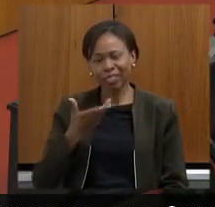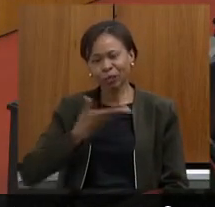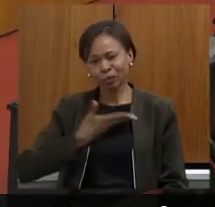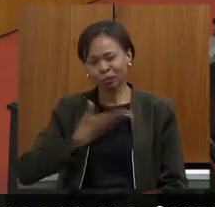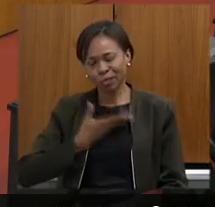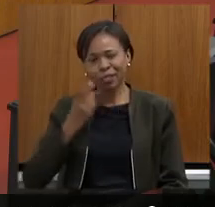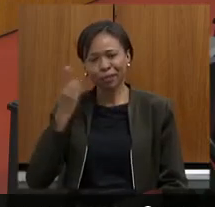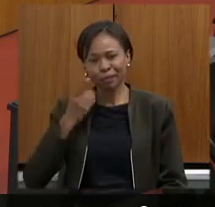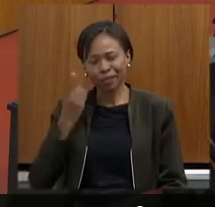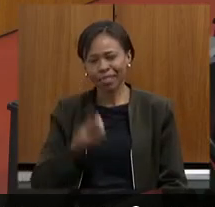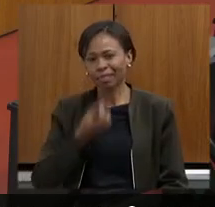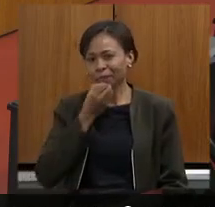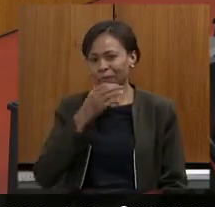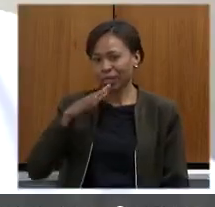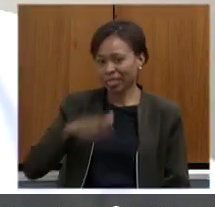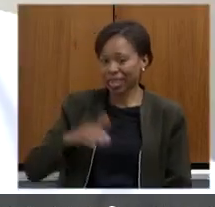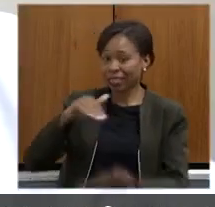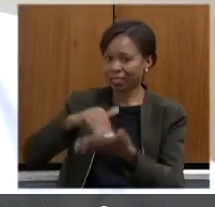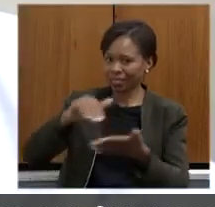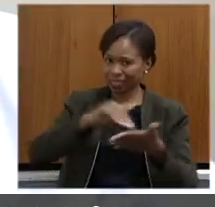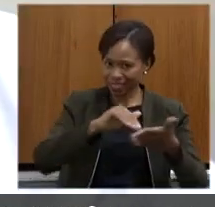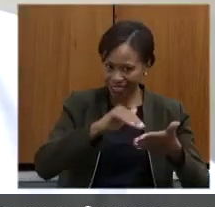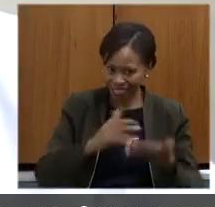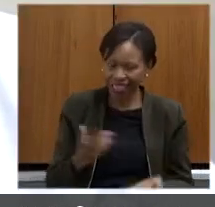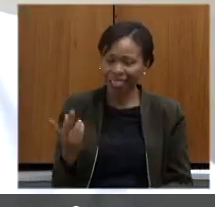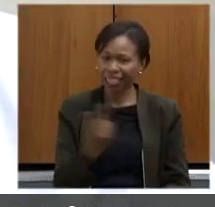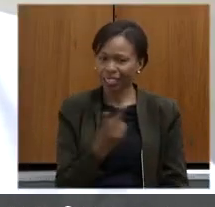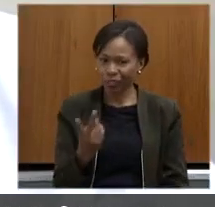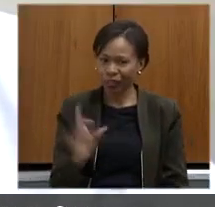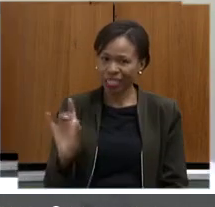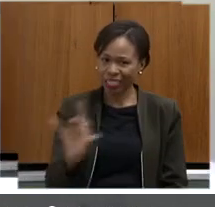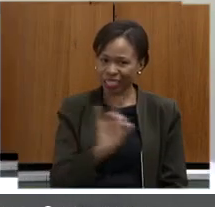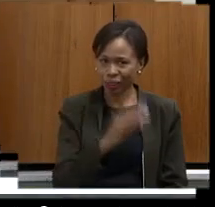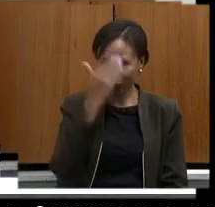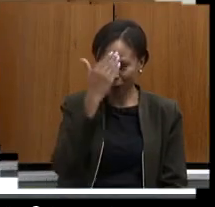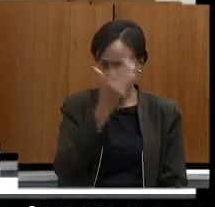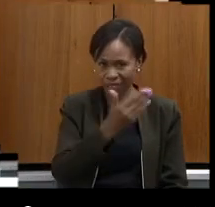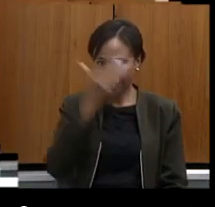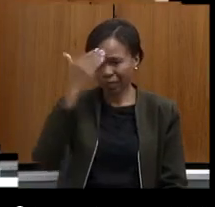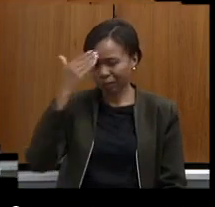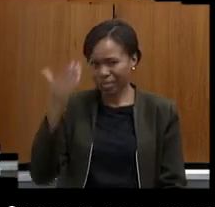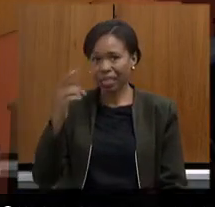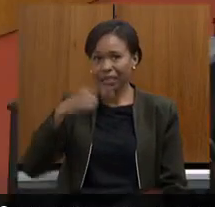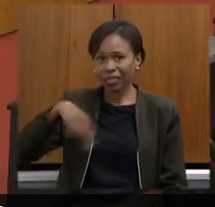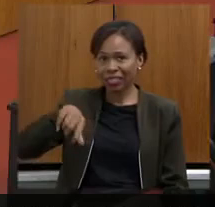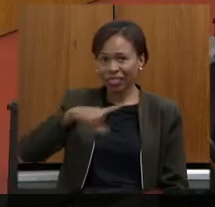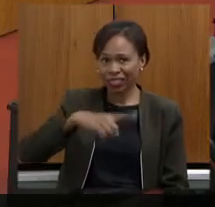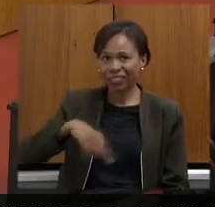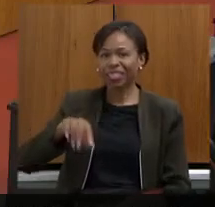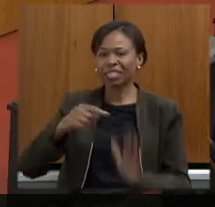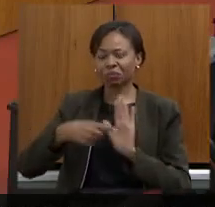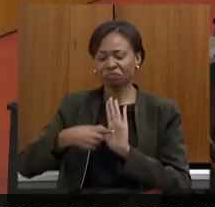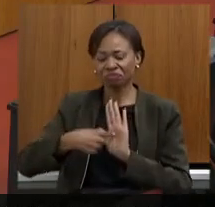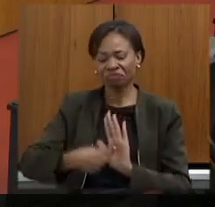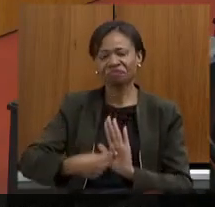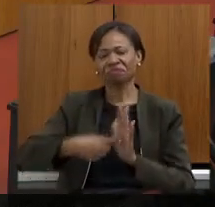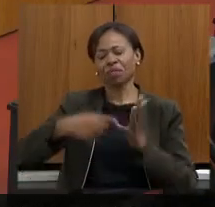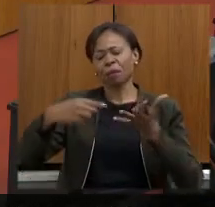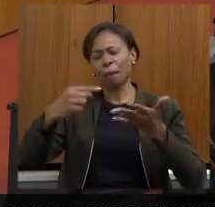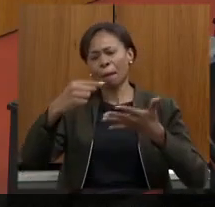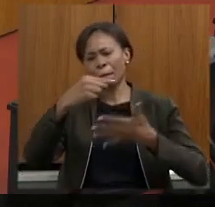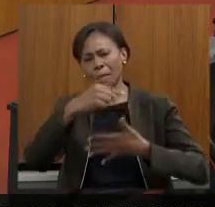colegas Boa tarde secretários e muito obrigado cada um deles é narrado pela brilhante exposição até agora